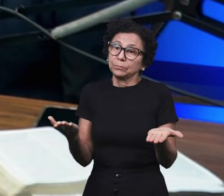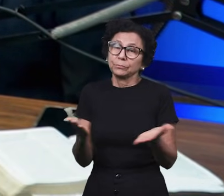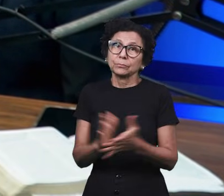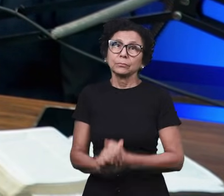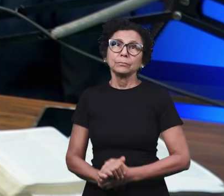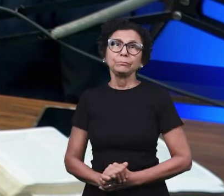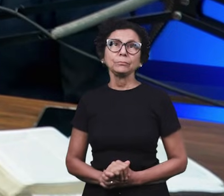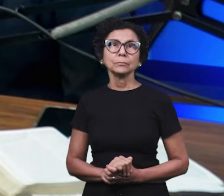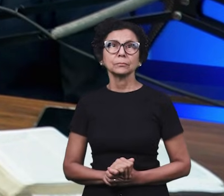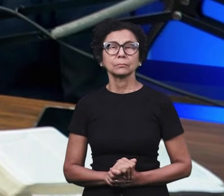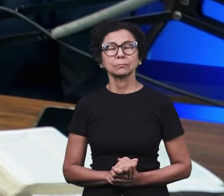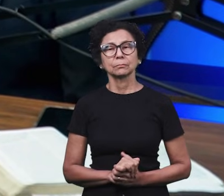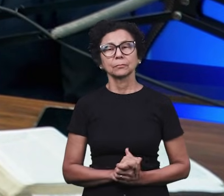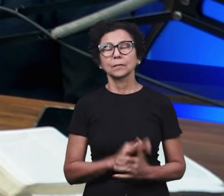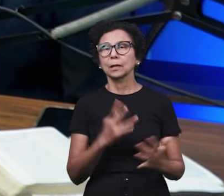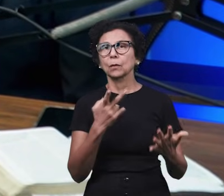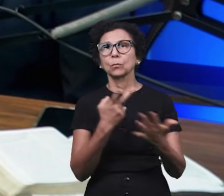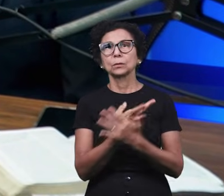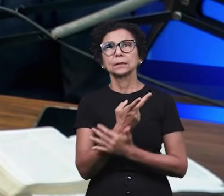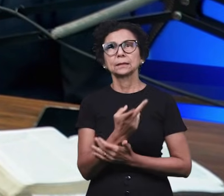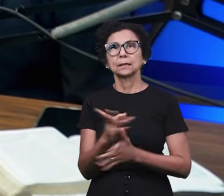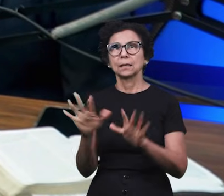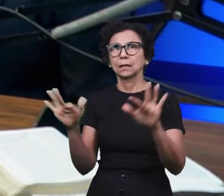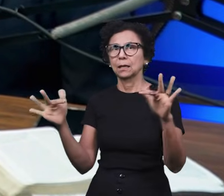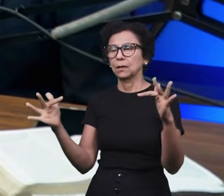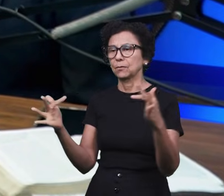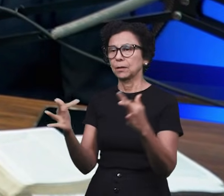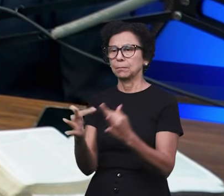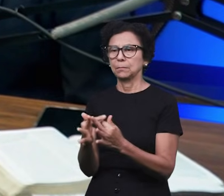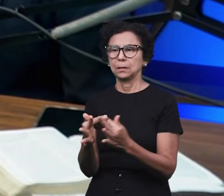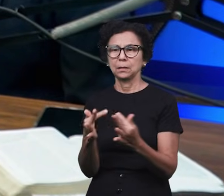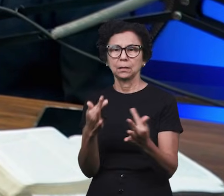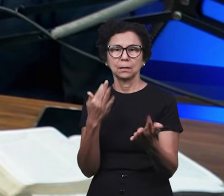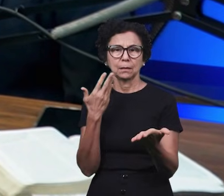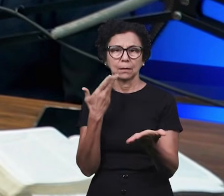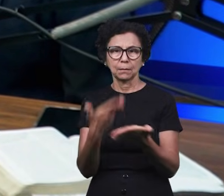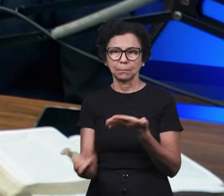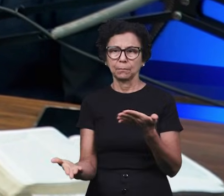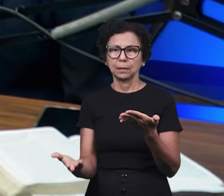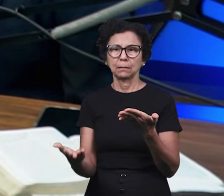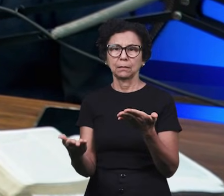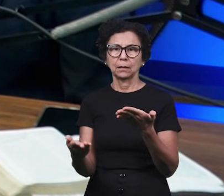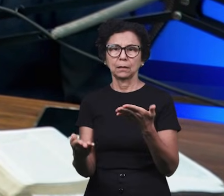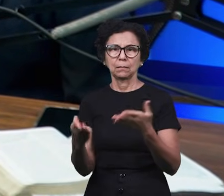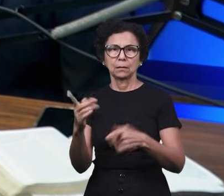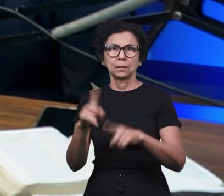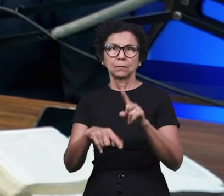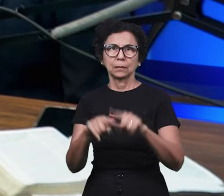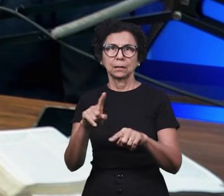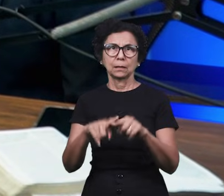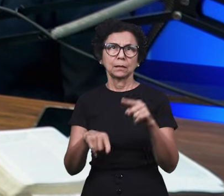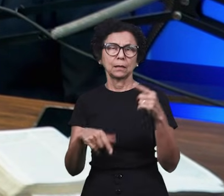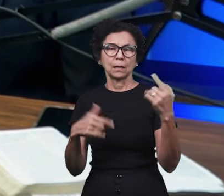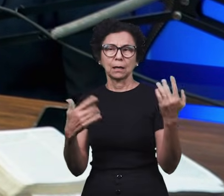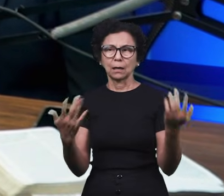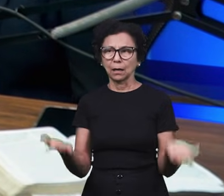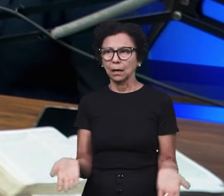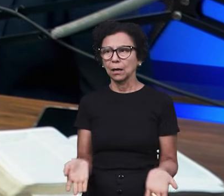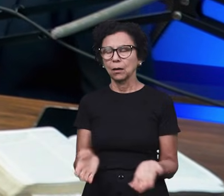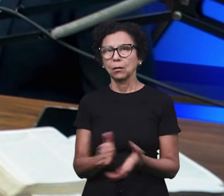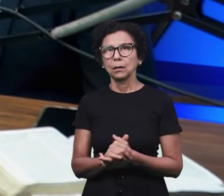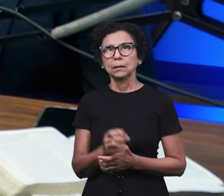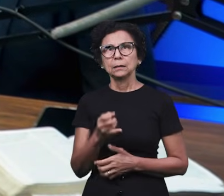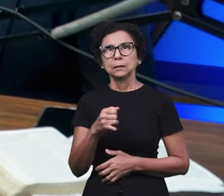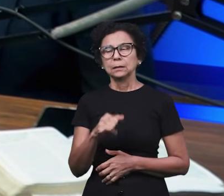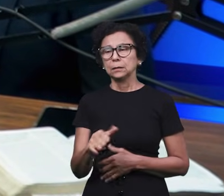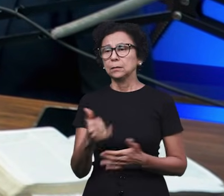ela era executada. Então, a família poderia perder bens, né? Se era pescador, podia perder o barco, né? Se tinha